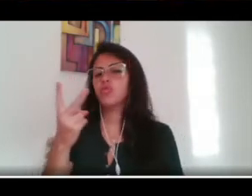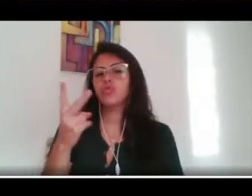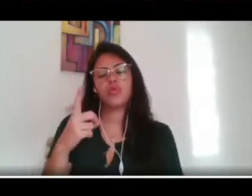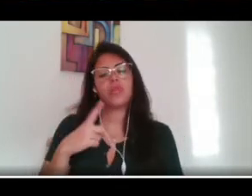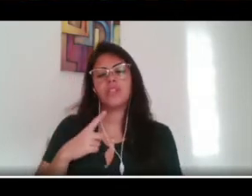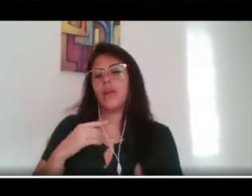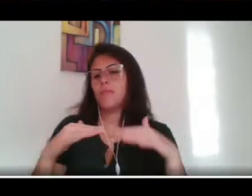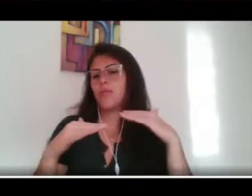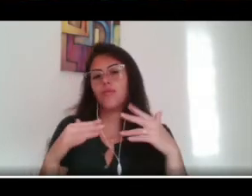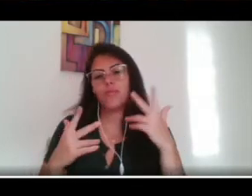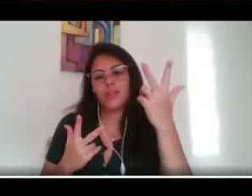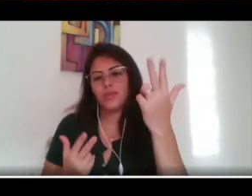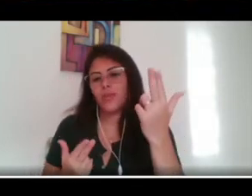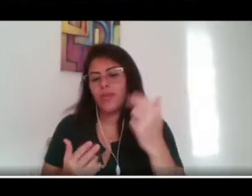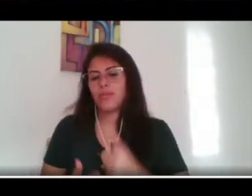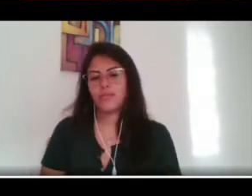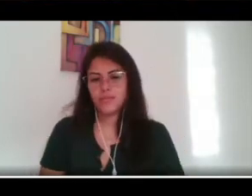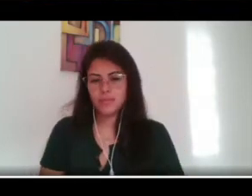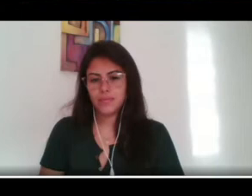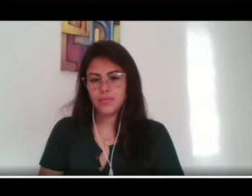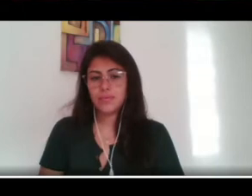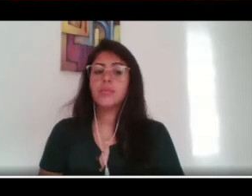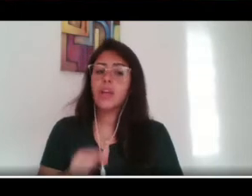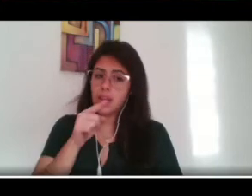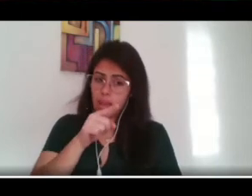você repare.